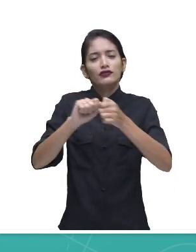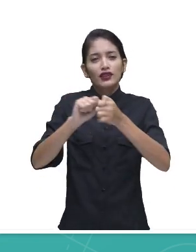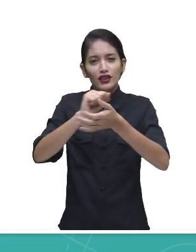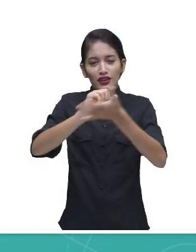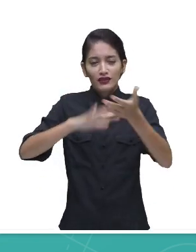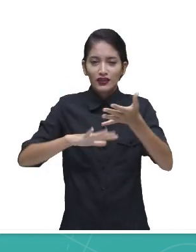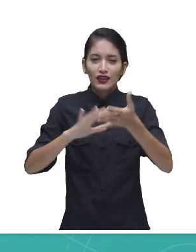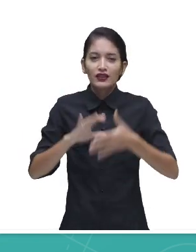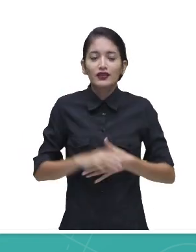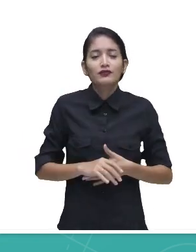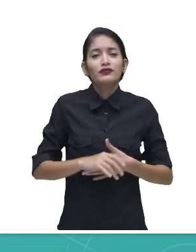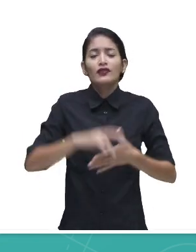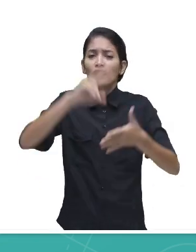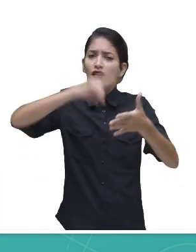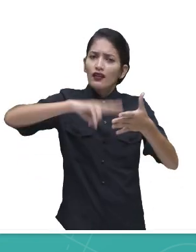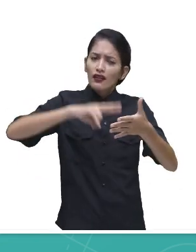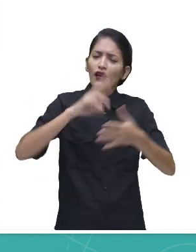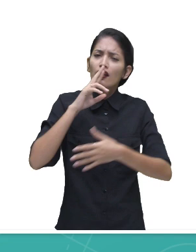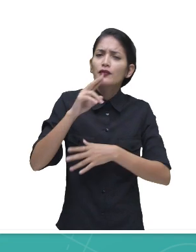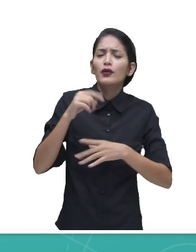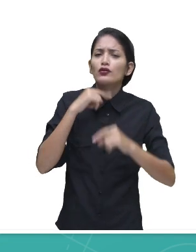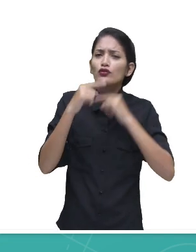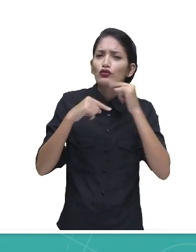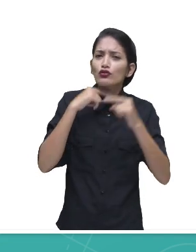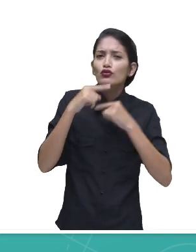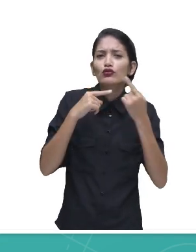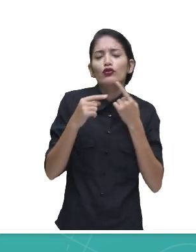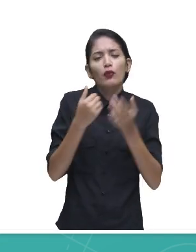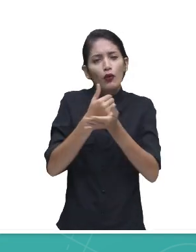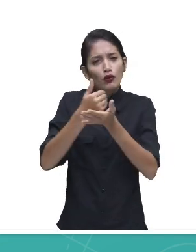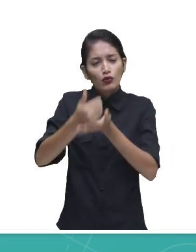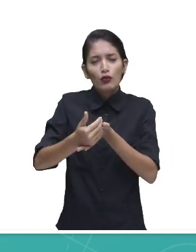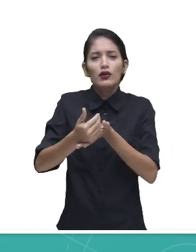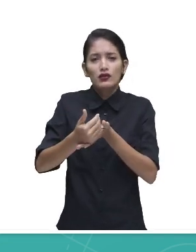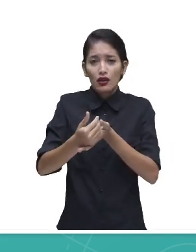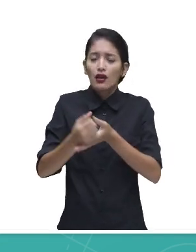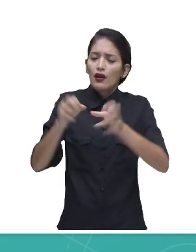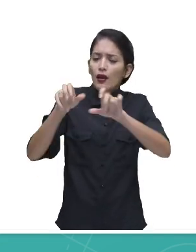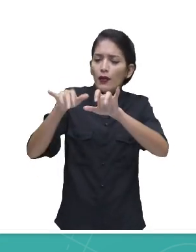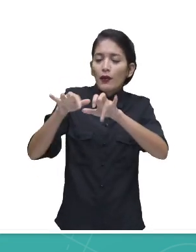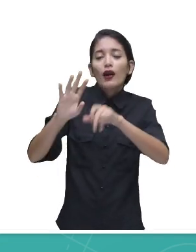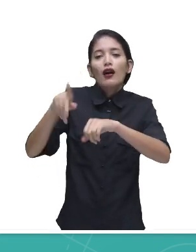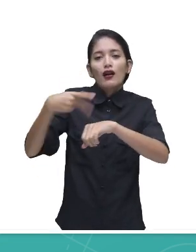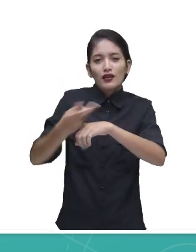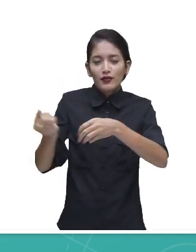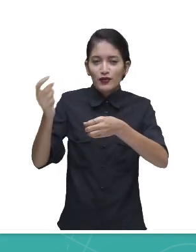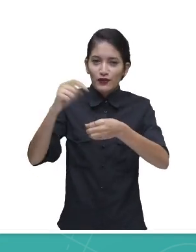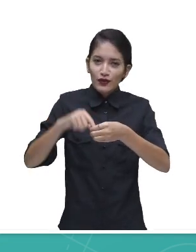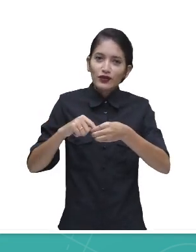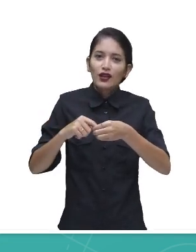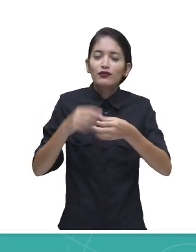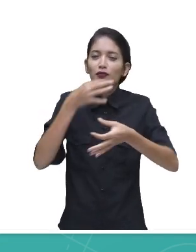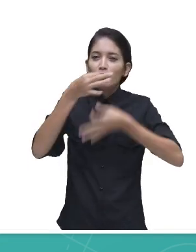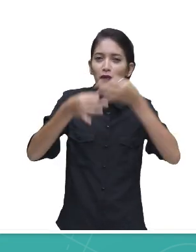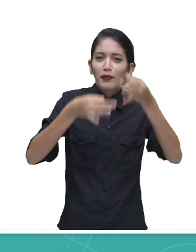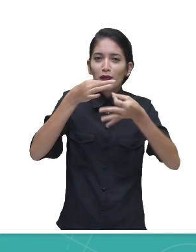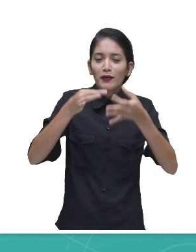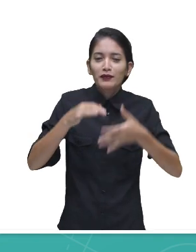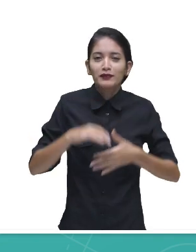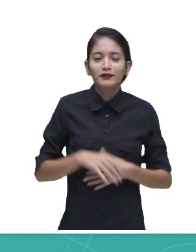Leiam com atenção, respondam qualquer dúvida, vocês podem conversar aí com a gente no chat e daqui a pouco eu retorno para comentar com vocês.